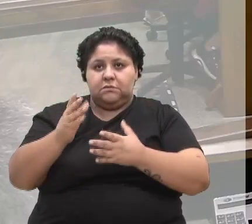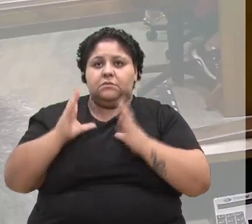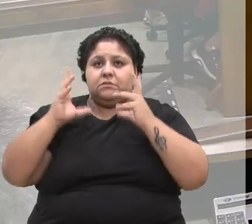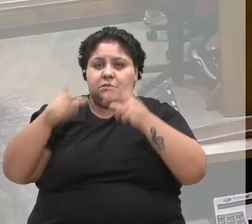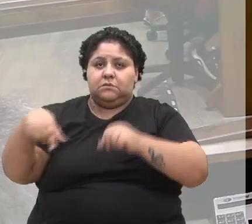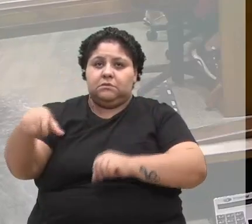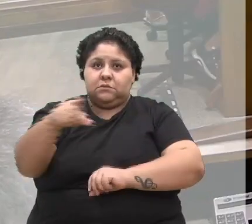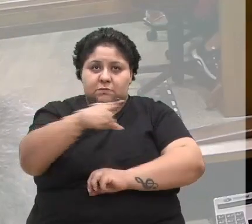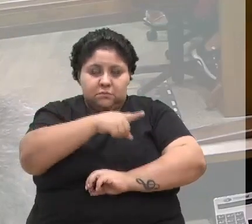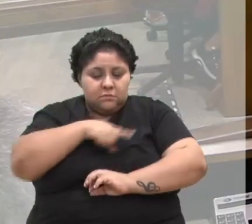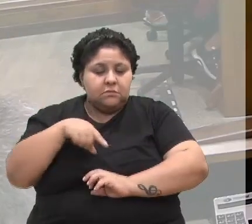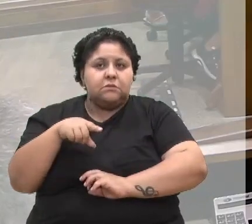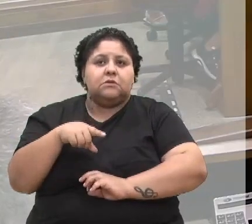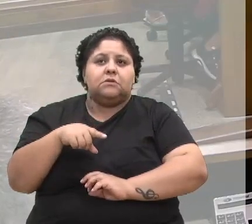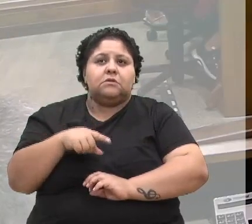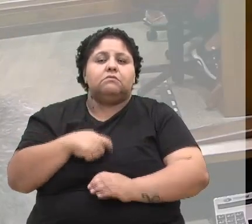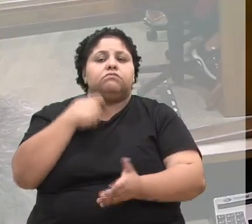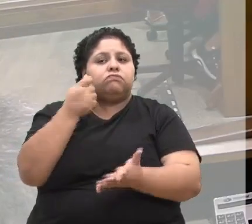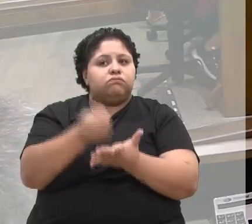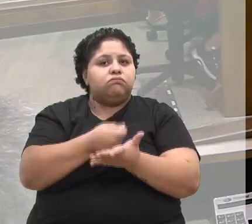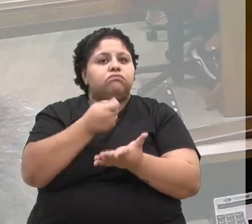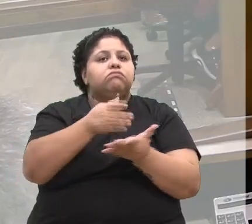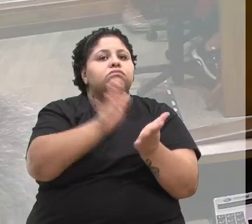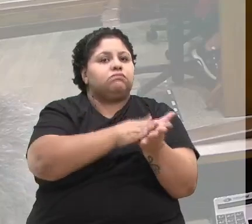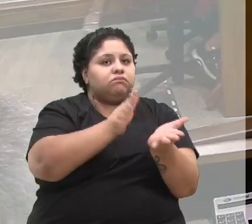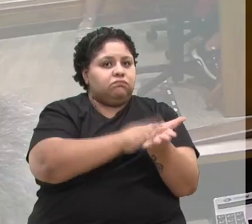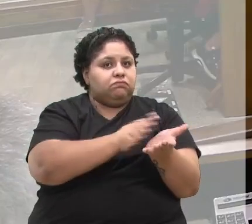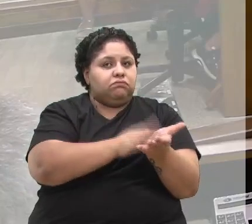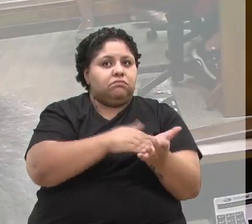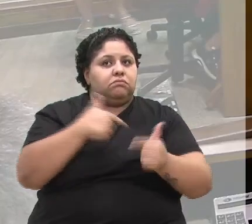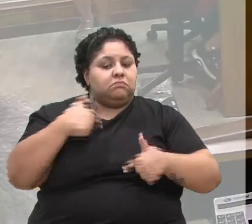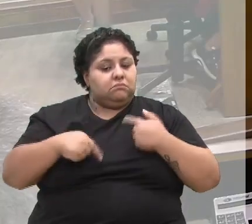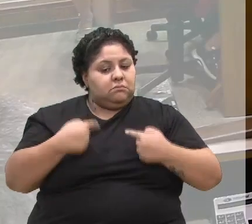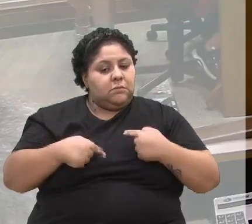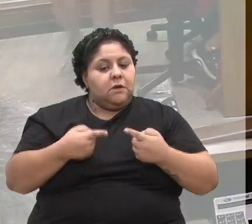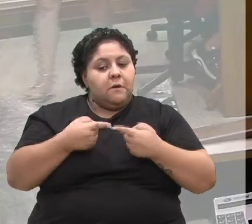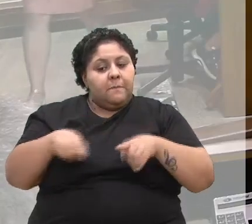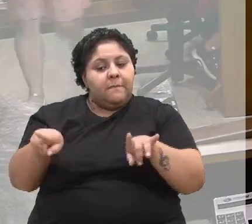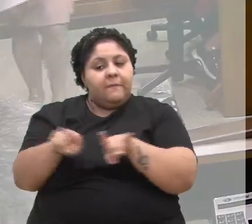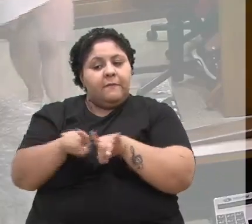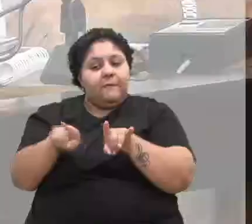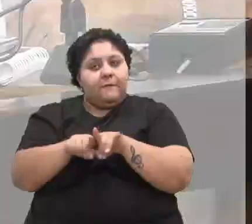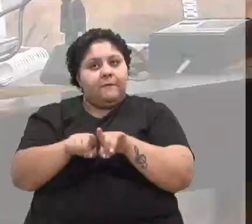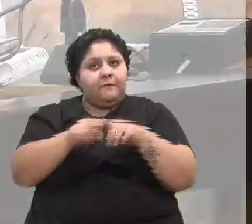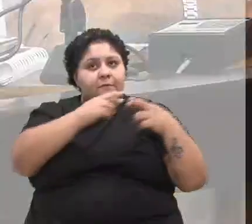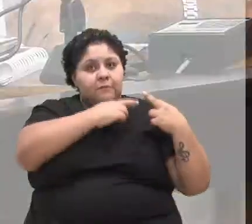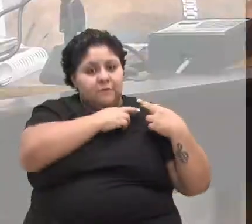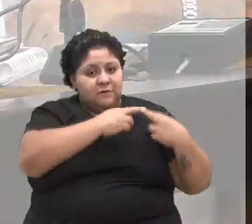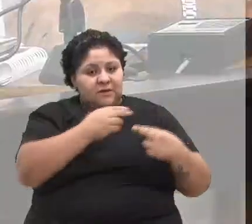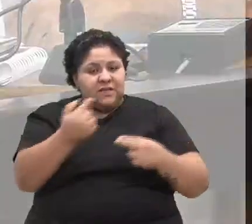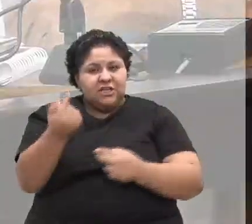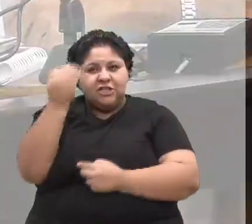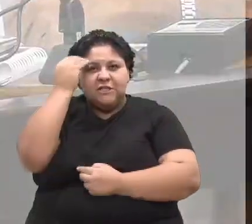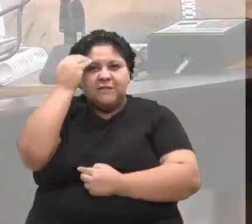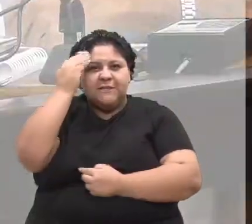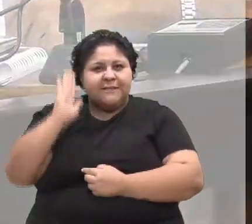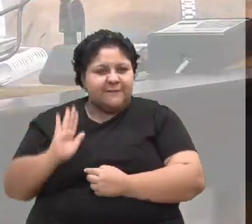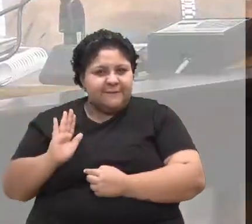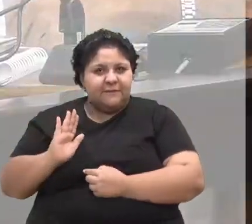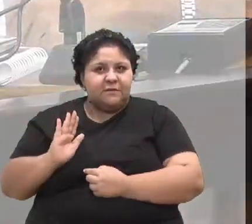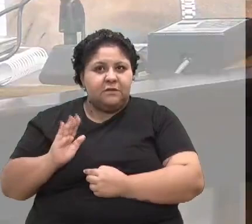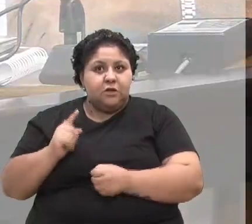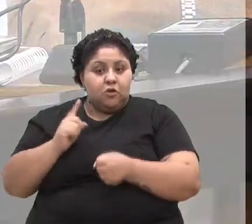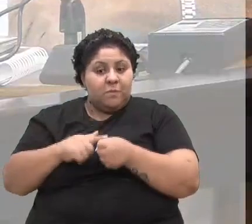nós seremos realmente cobrados, criticados, mas também temos que ter a responsabilidade de entender que uma cidade